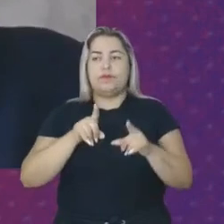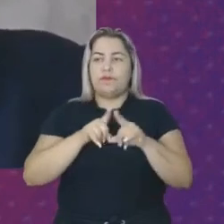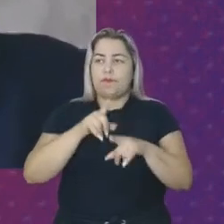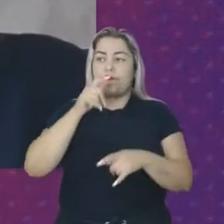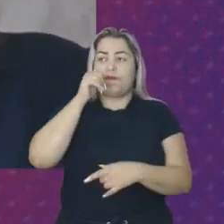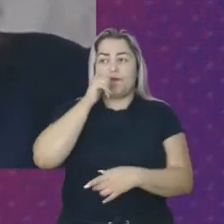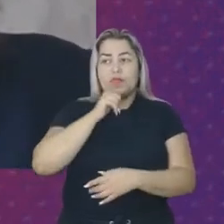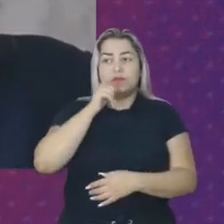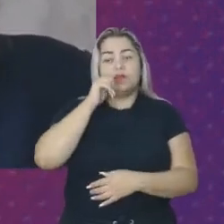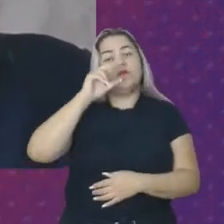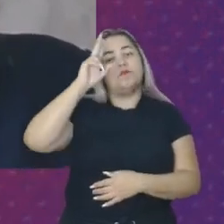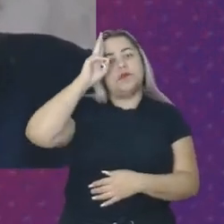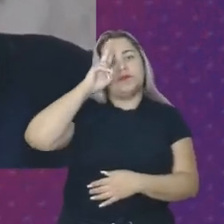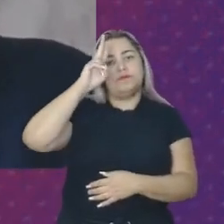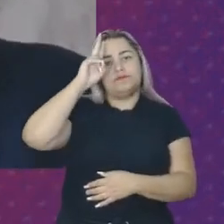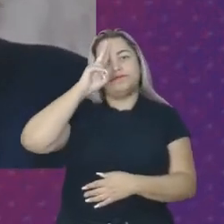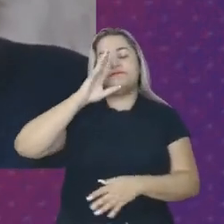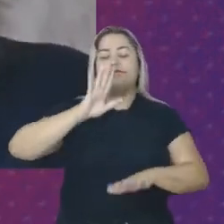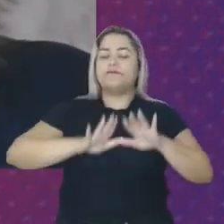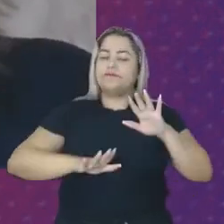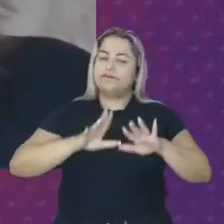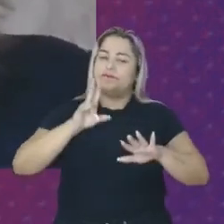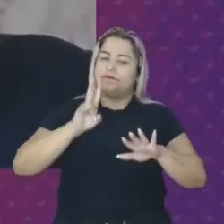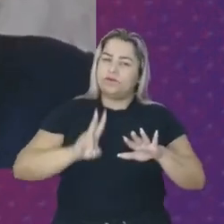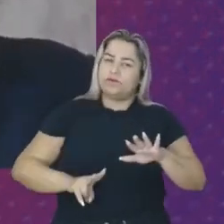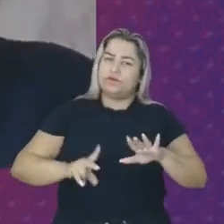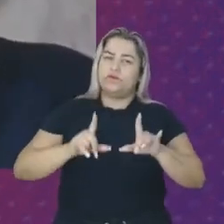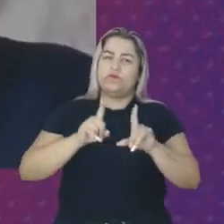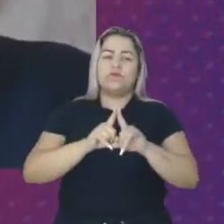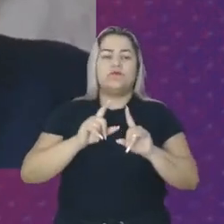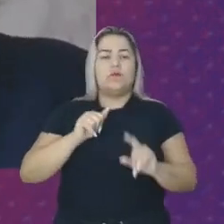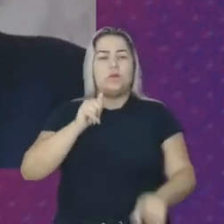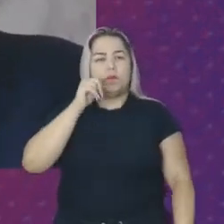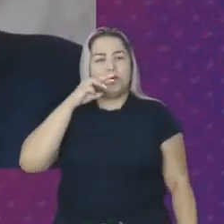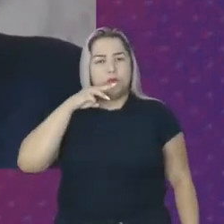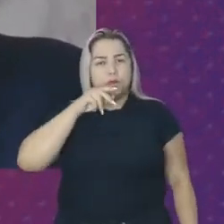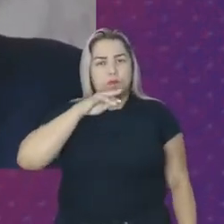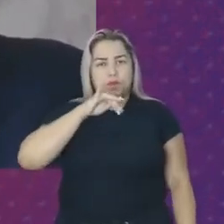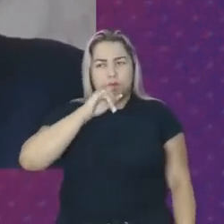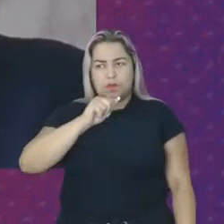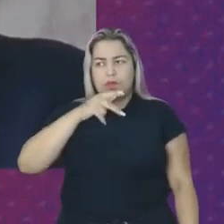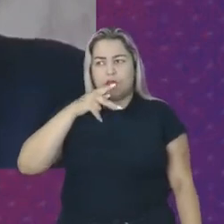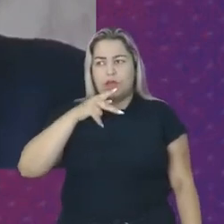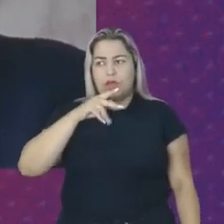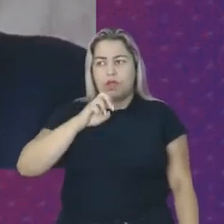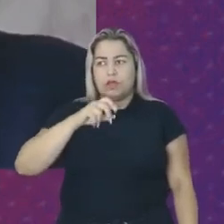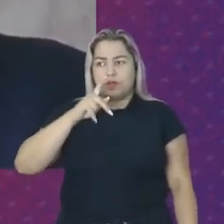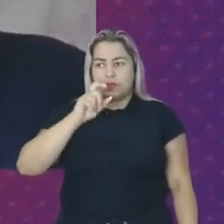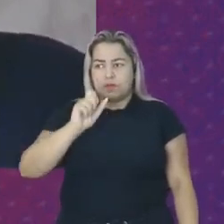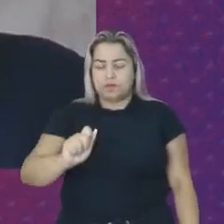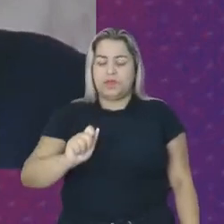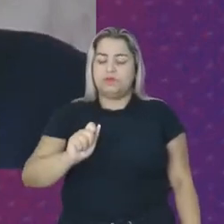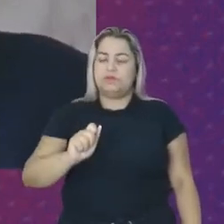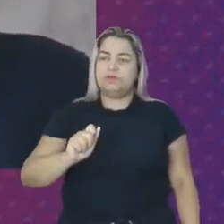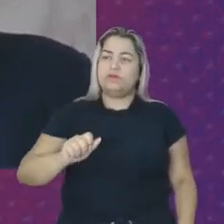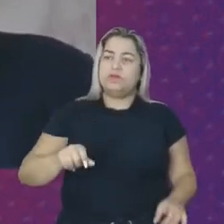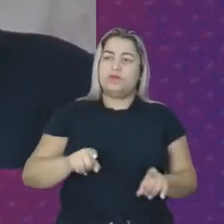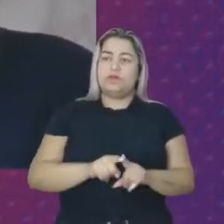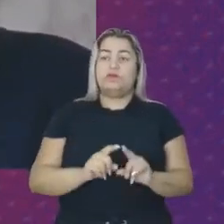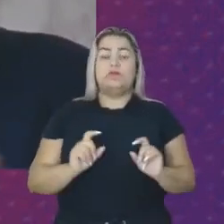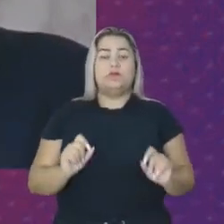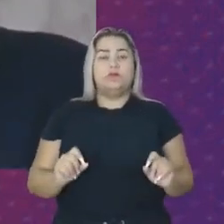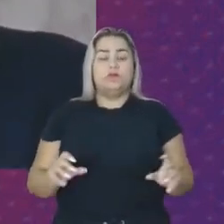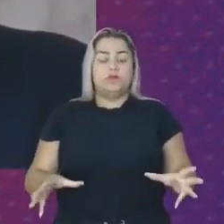mulher. Lembrando que muitas vezes uma Patrulha Maria da Penha, um botão do